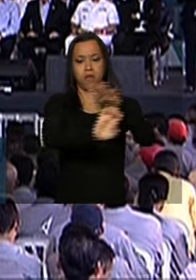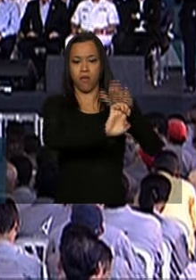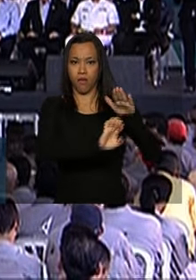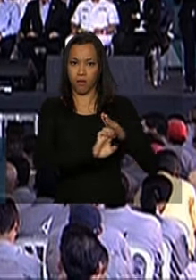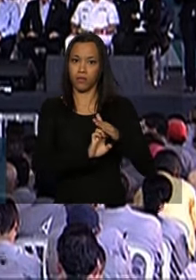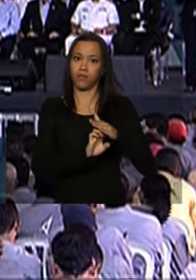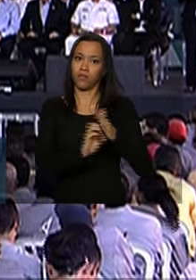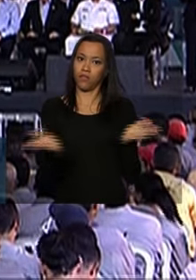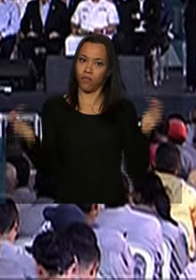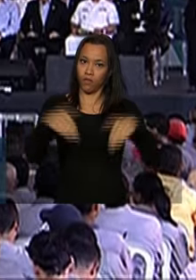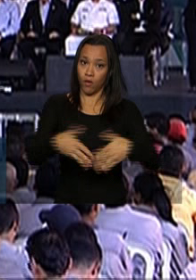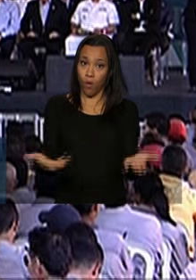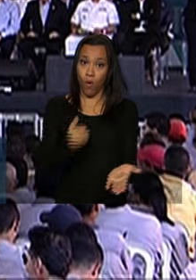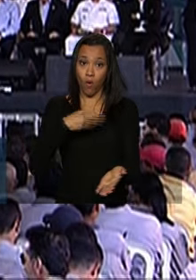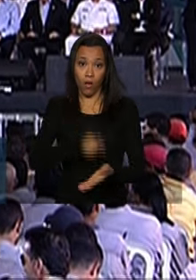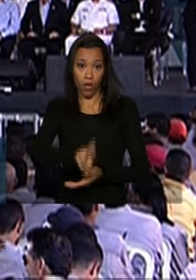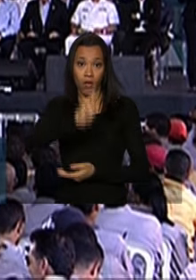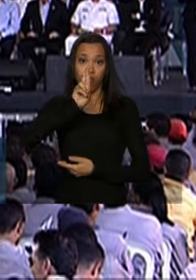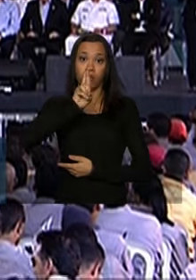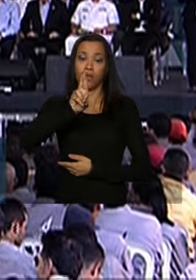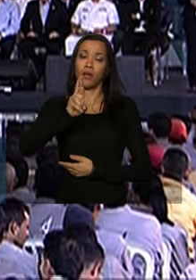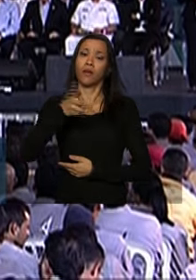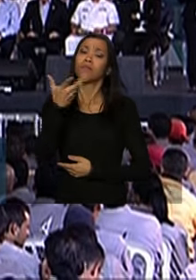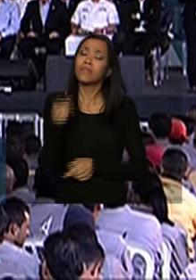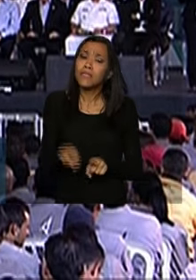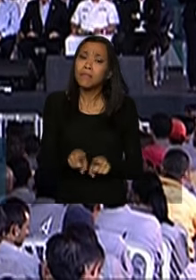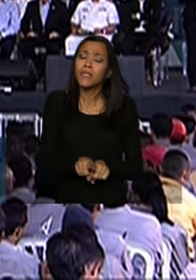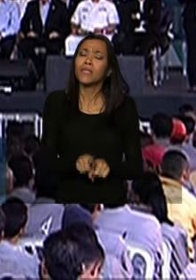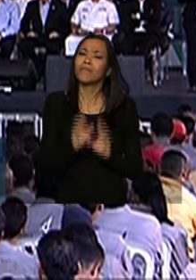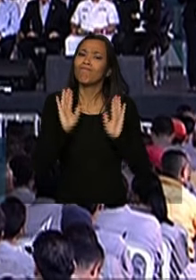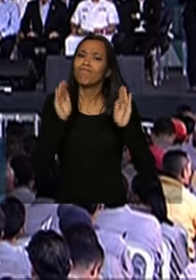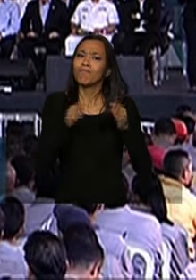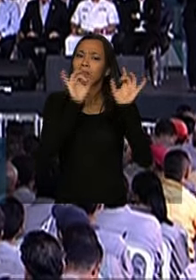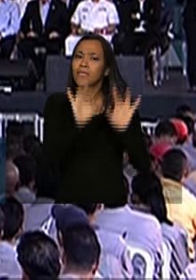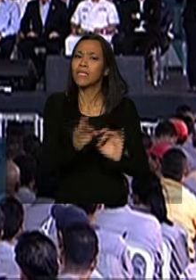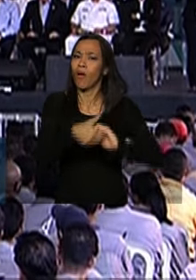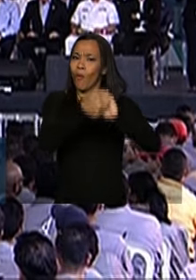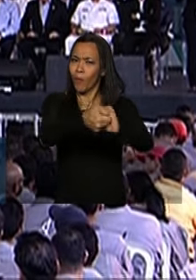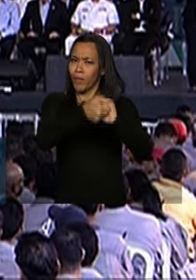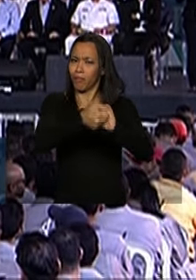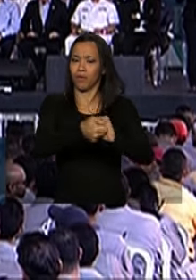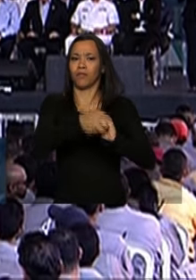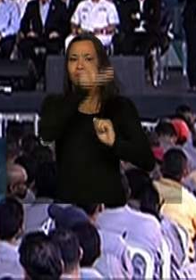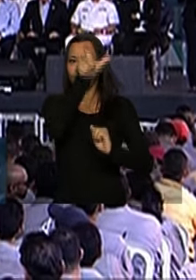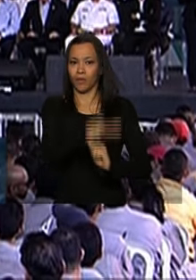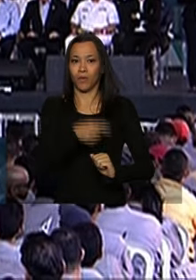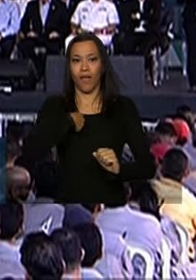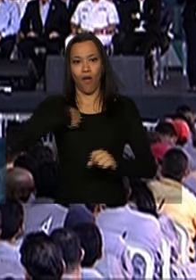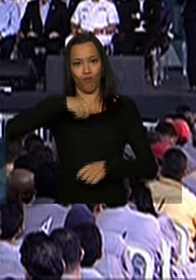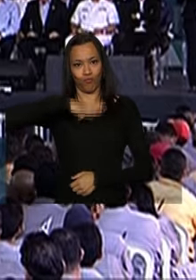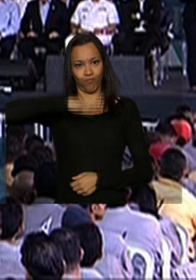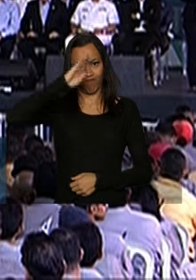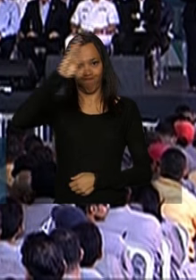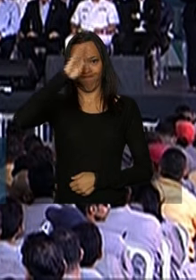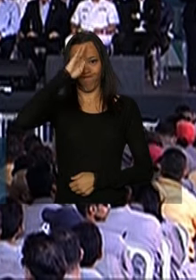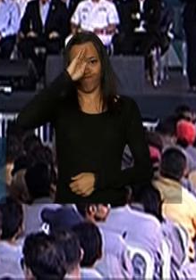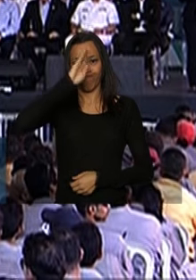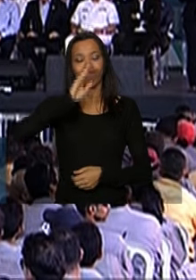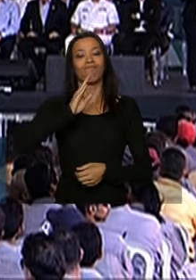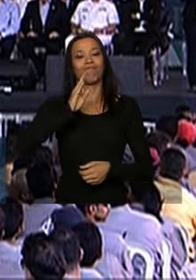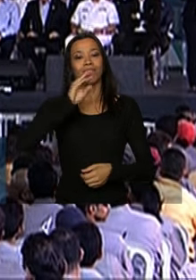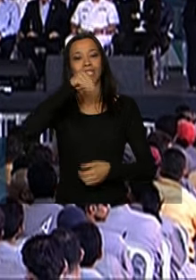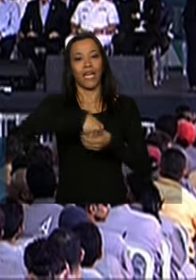aqui representados. Dirijo um cumprimento especial ao comandante do navio André Rebouças,